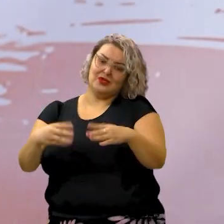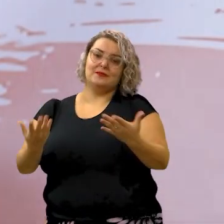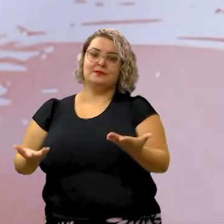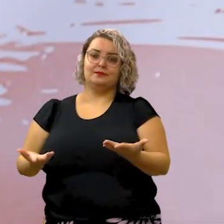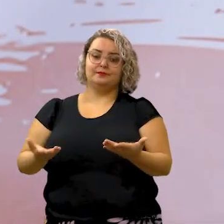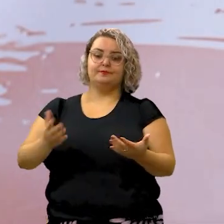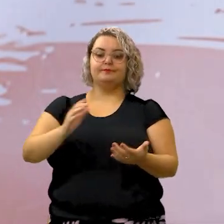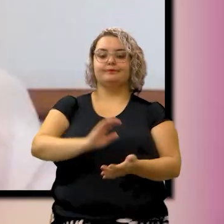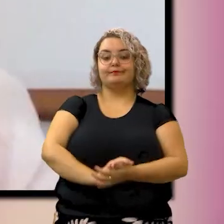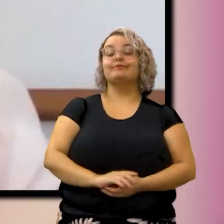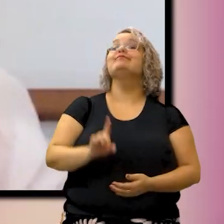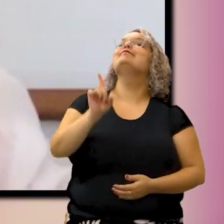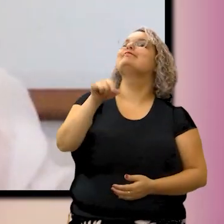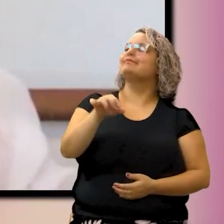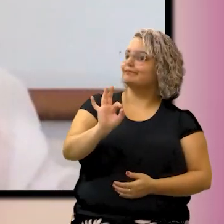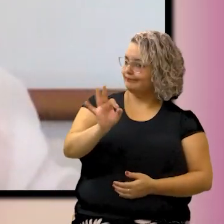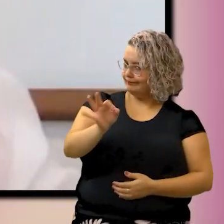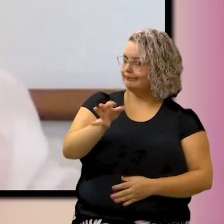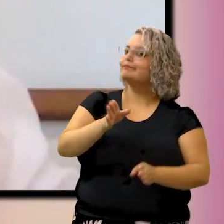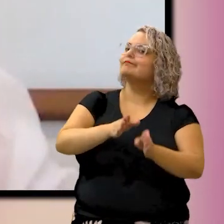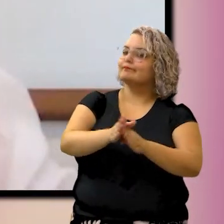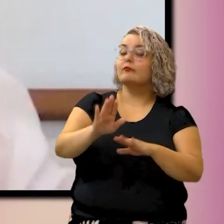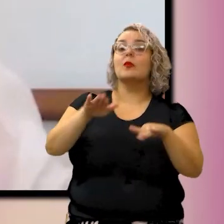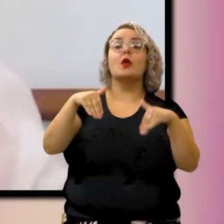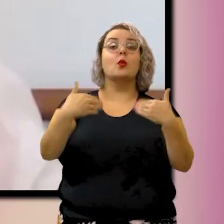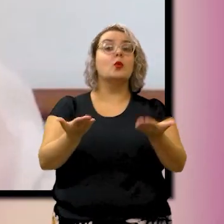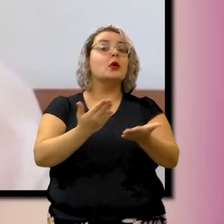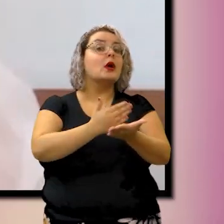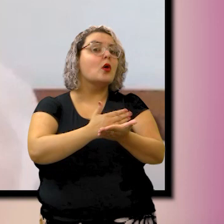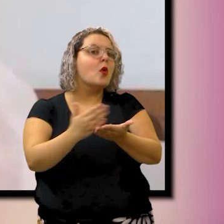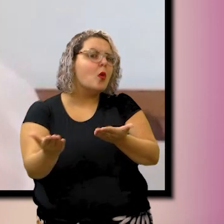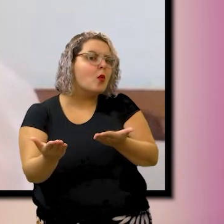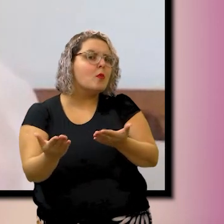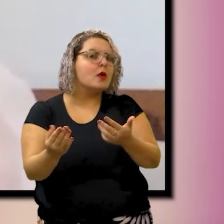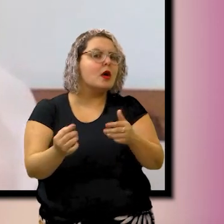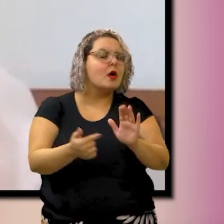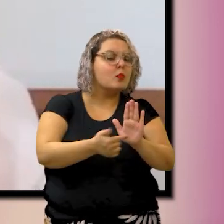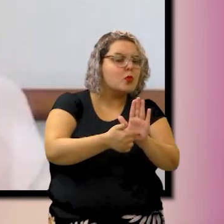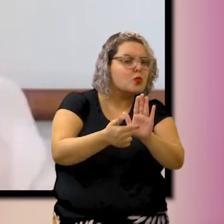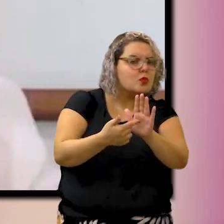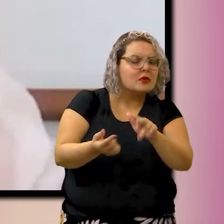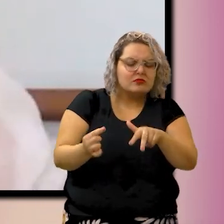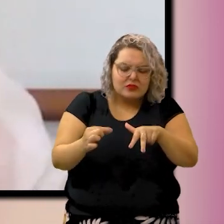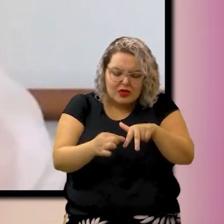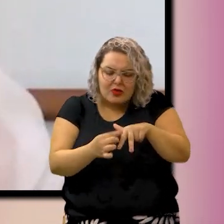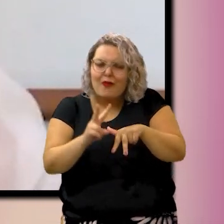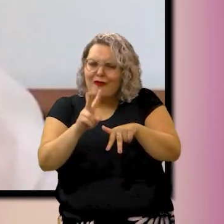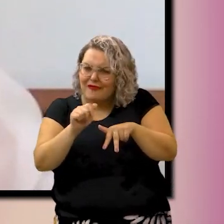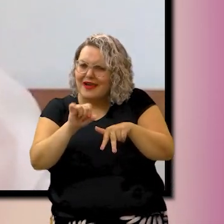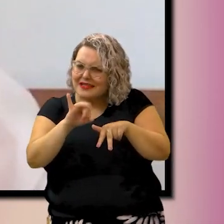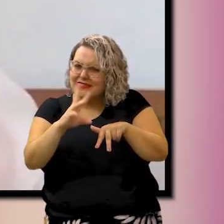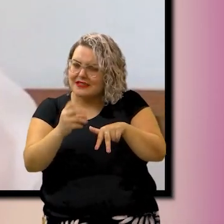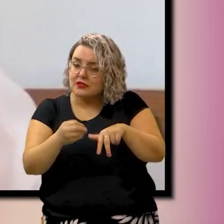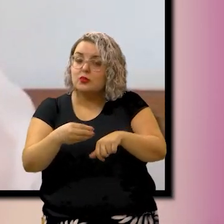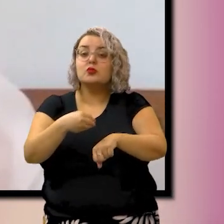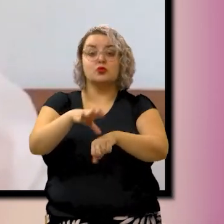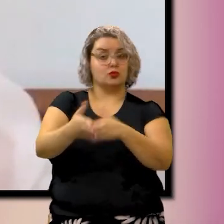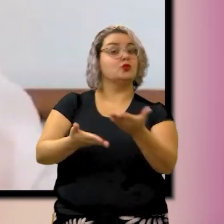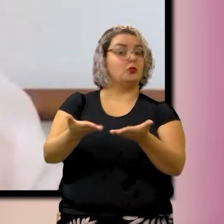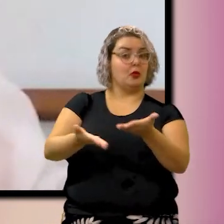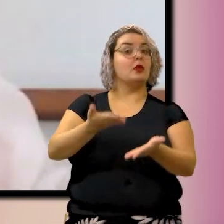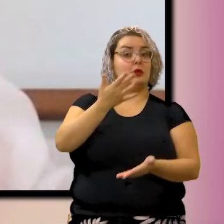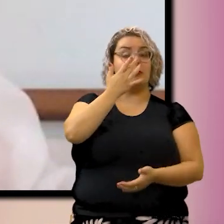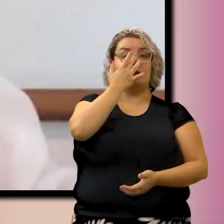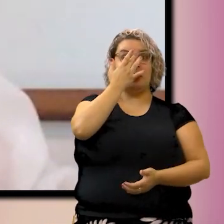lá piorado. É isso mesmo. Então, quando já começa alguma manifestação, mesmo que sejam os vasinhos, a gente